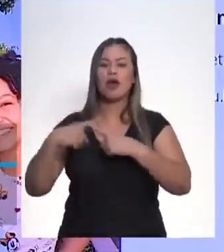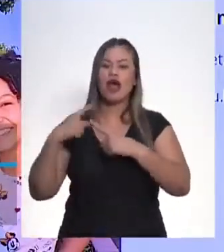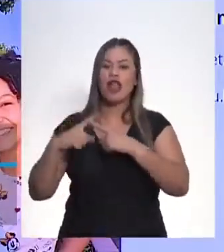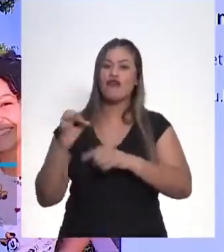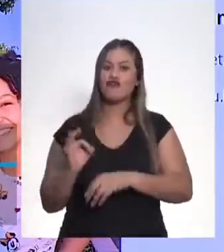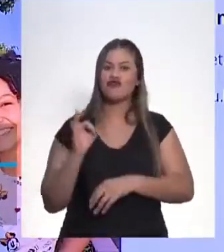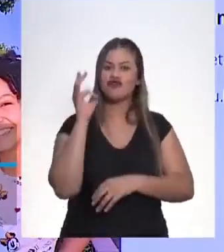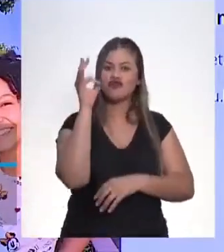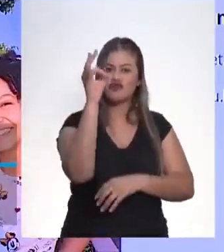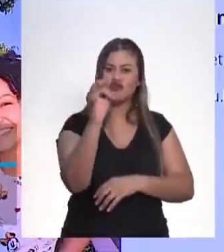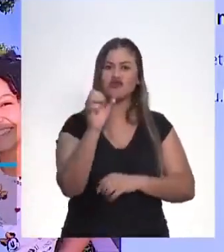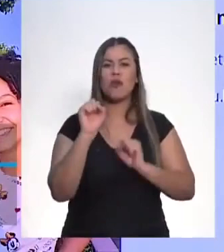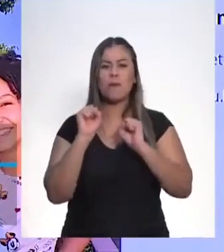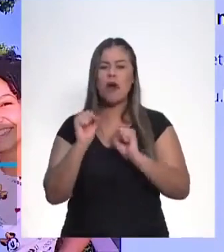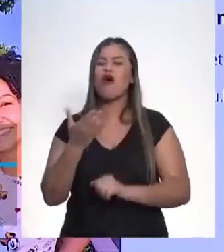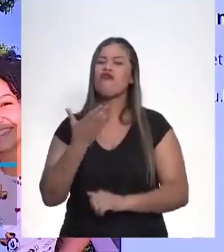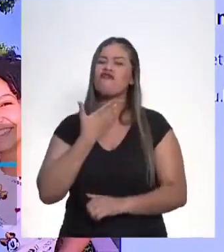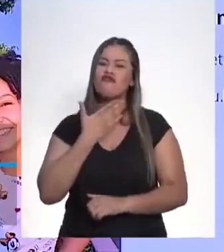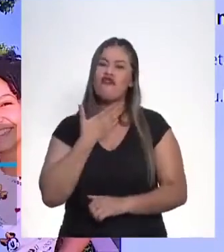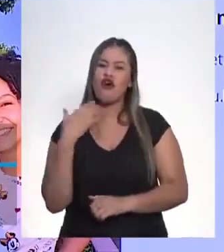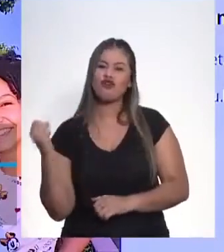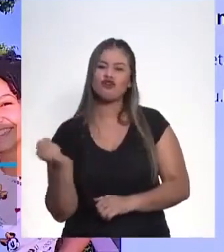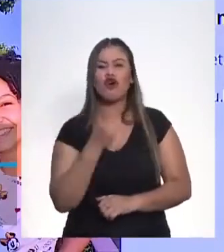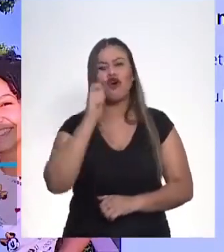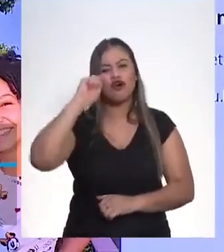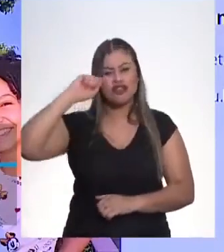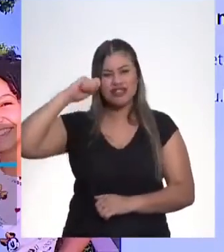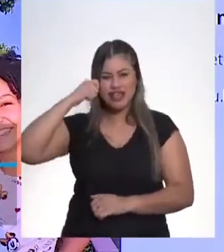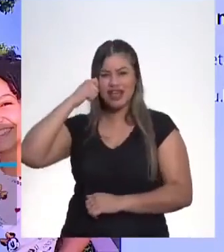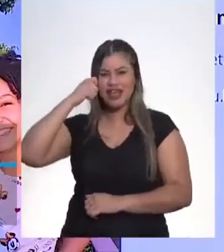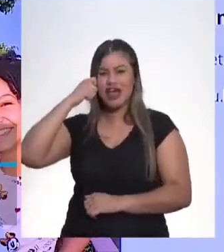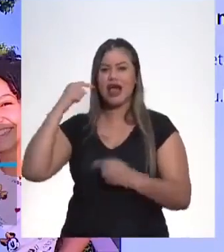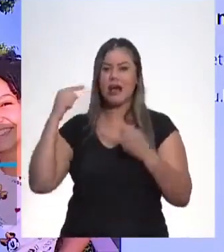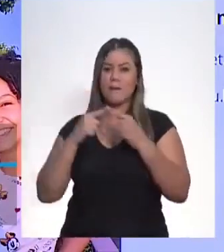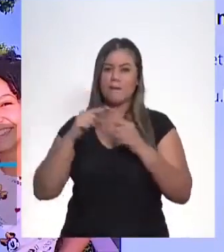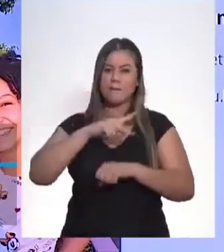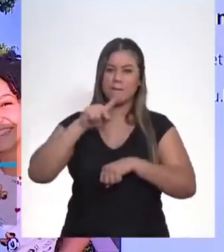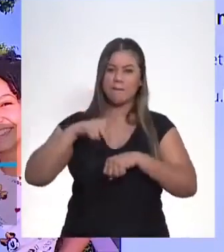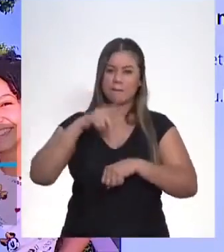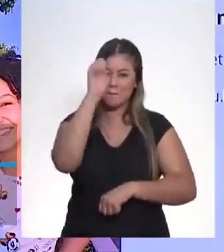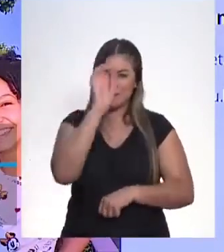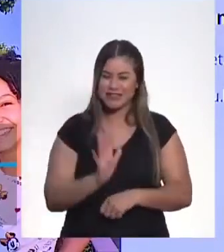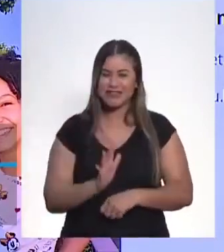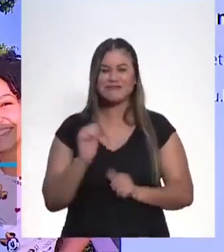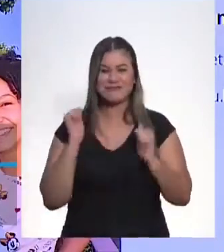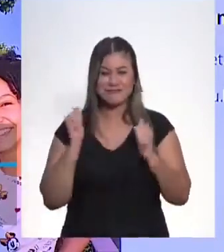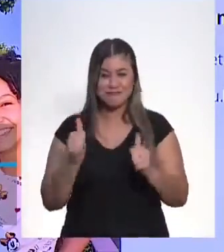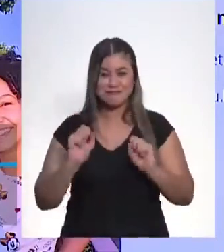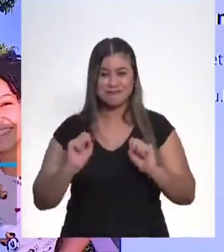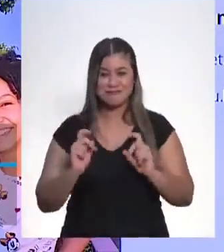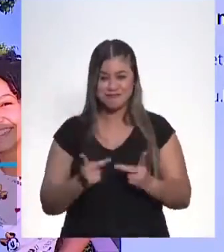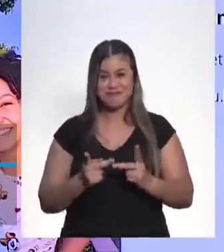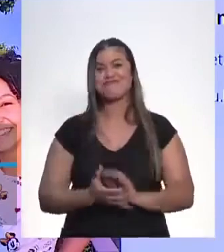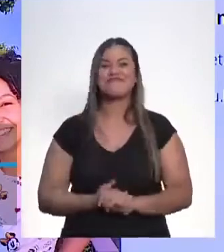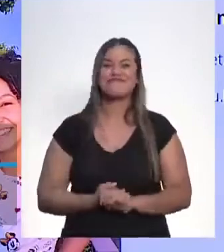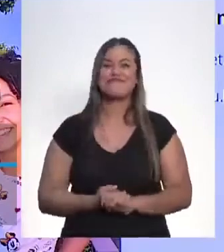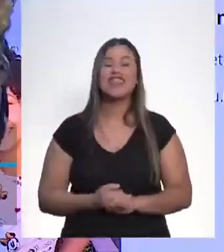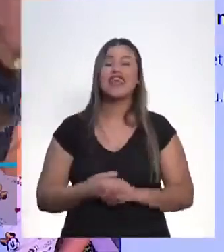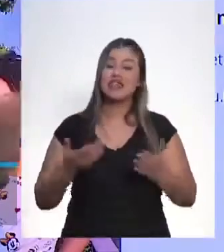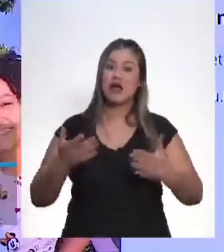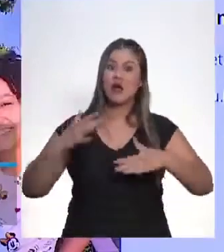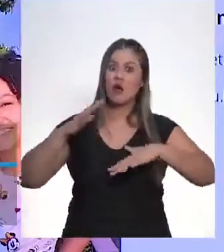a nova voz negra desse país. Ok? Então, o trabalho dela tem